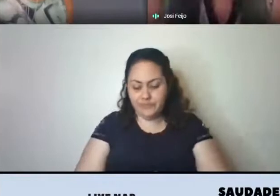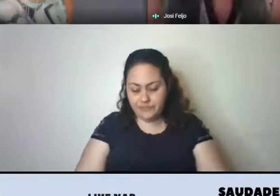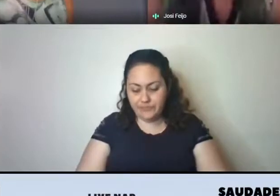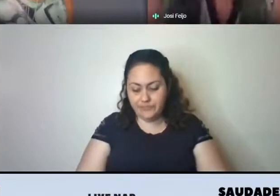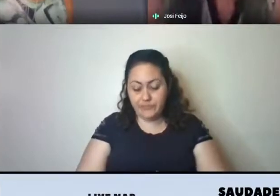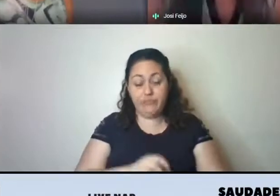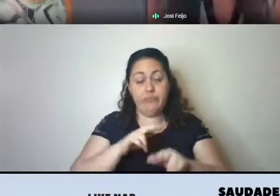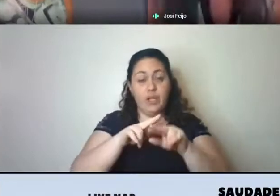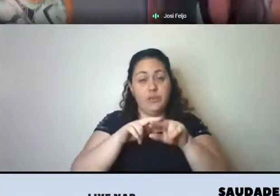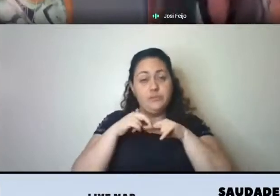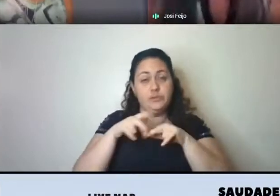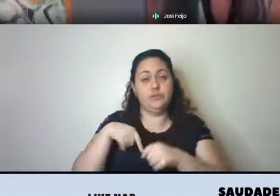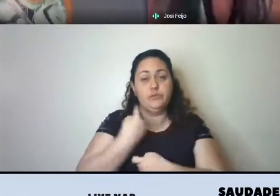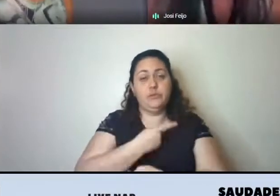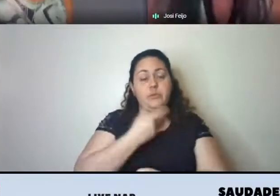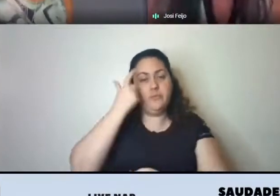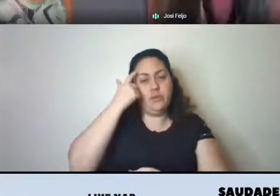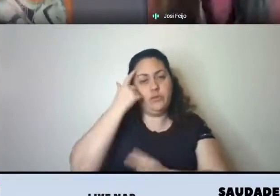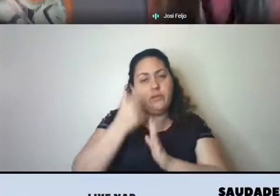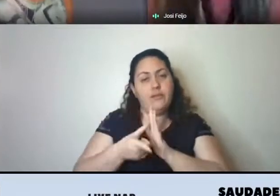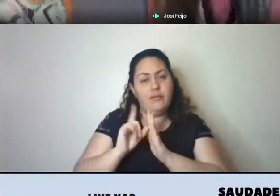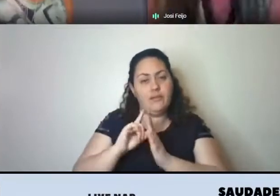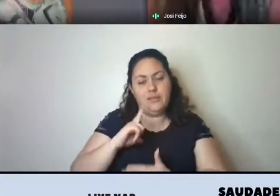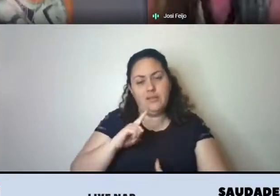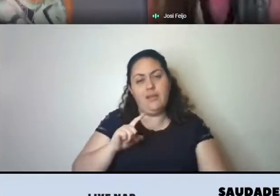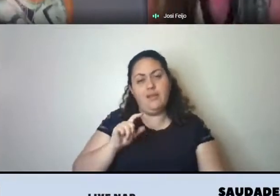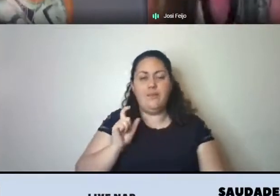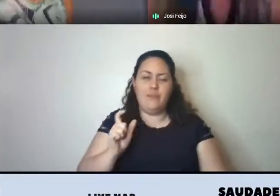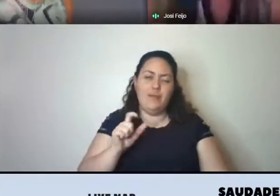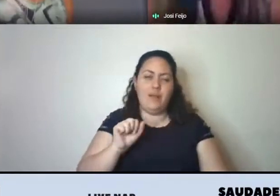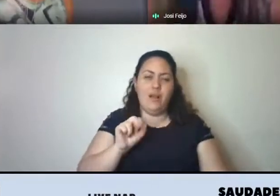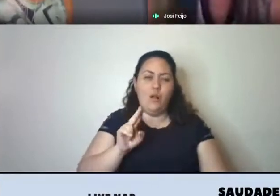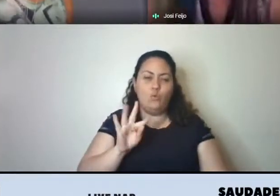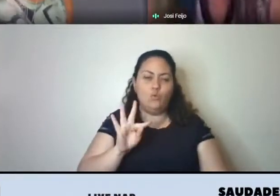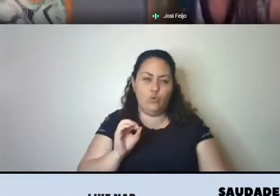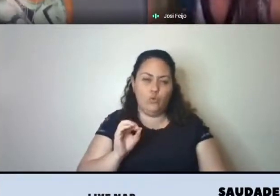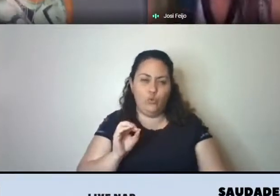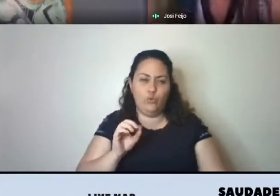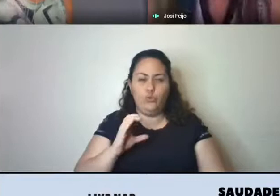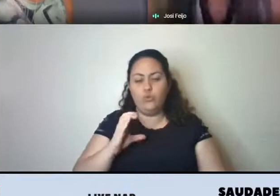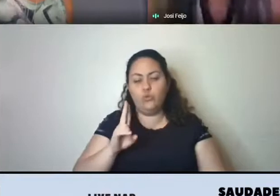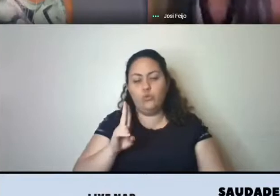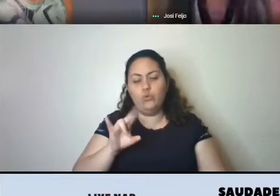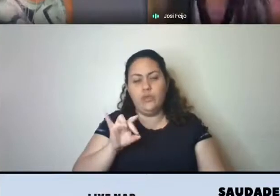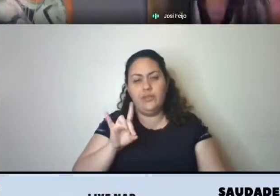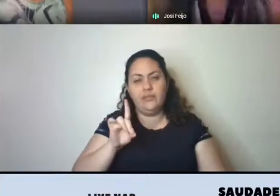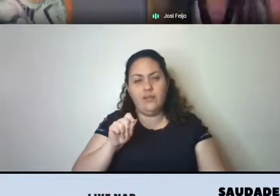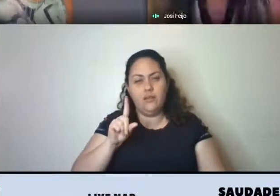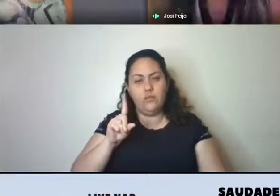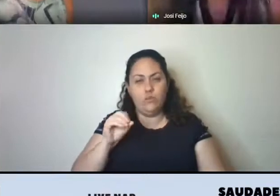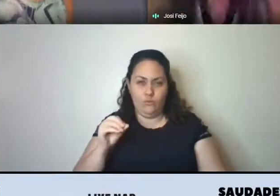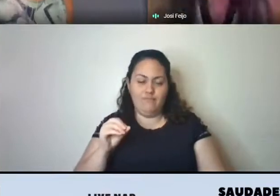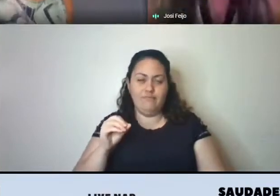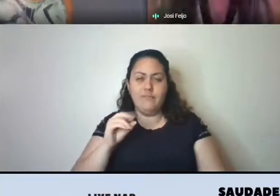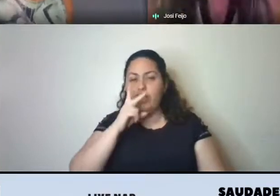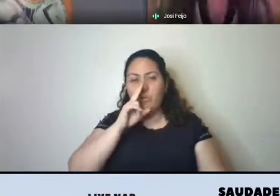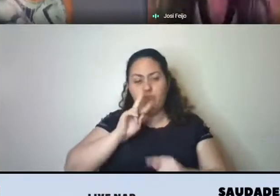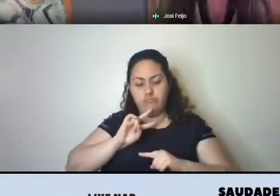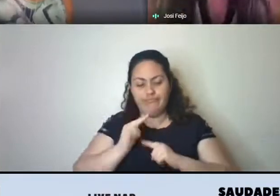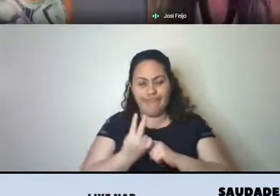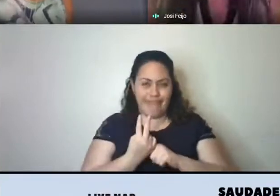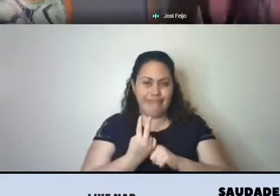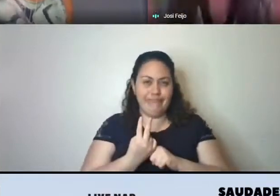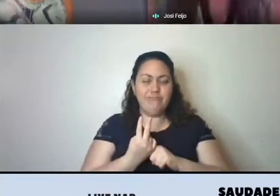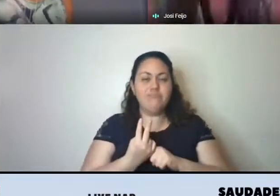pensado, assim, nessa questão do autocuidado, né, pensando numa boa alimentação, né, ter cuidados com a alimentação,